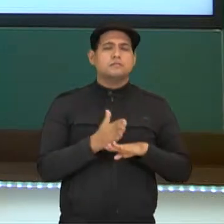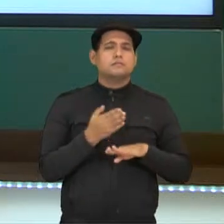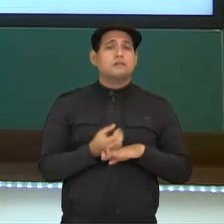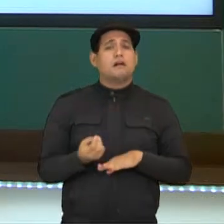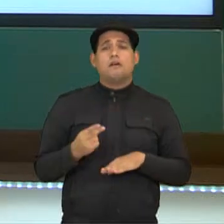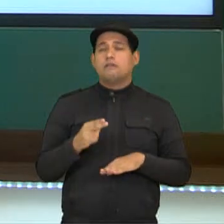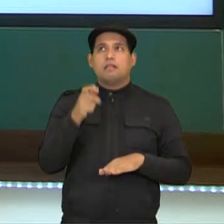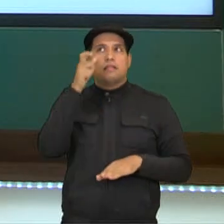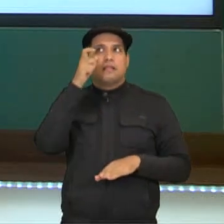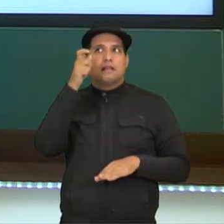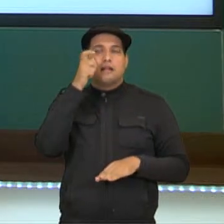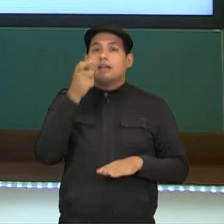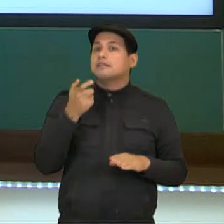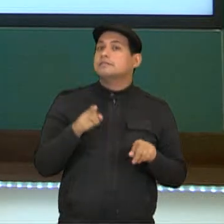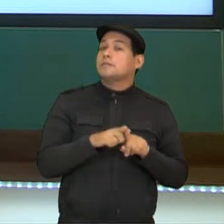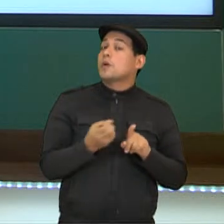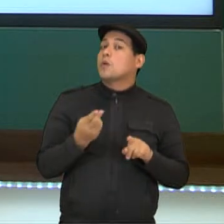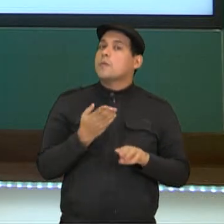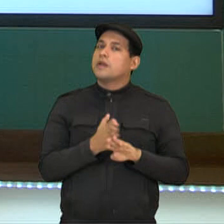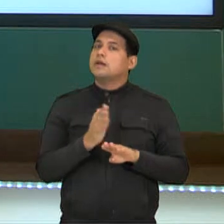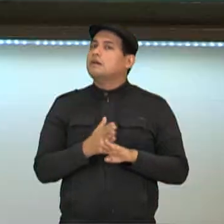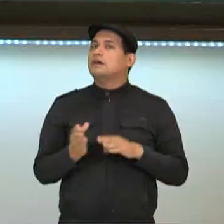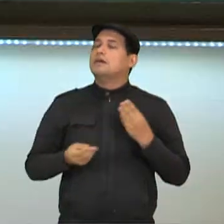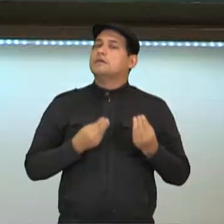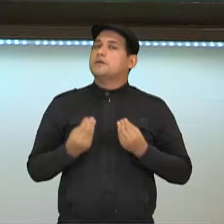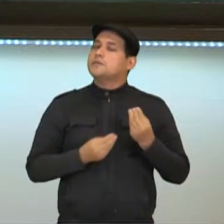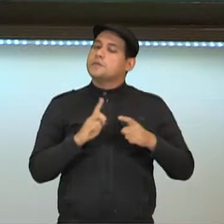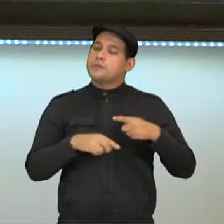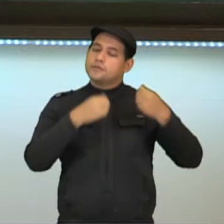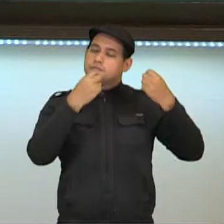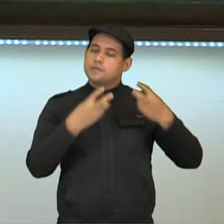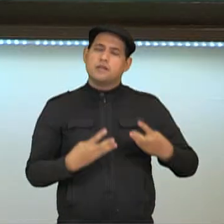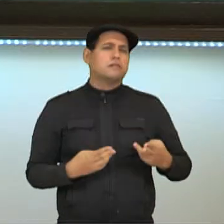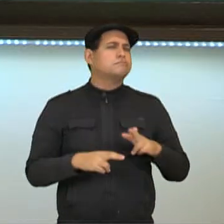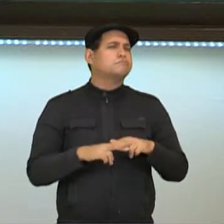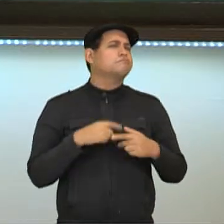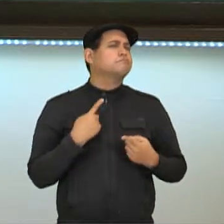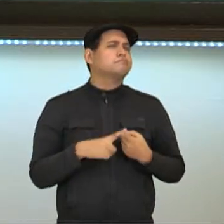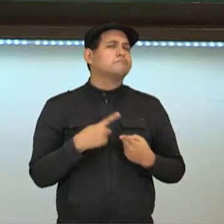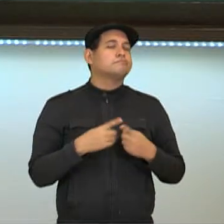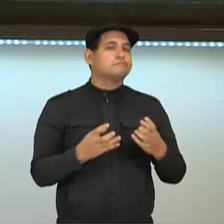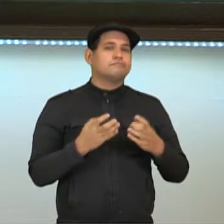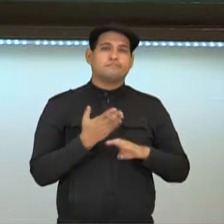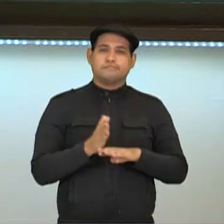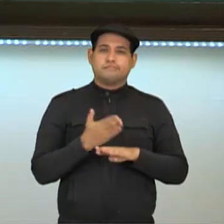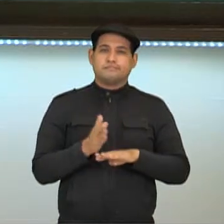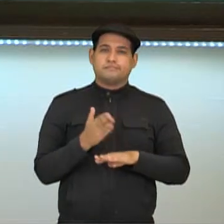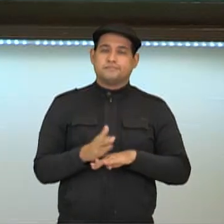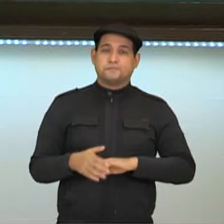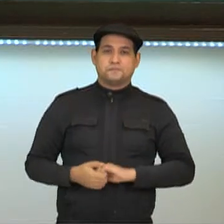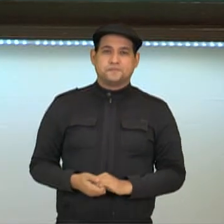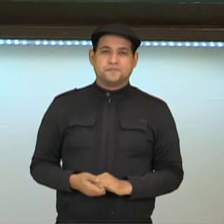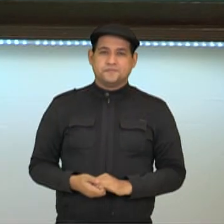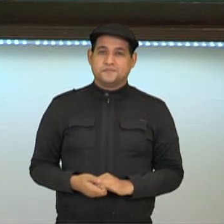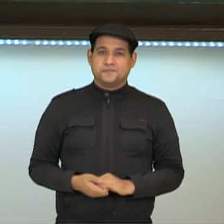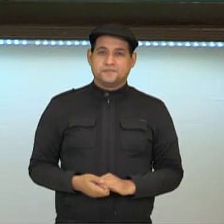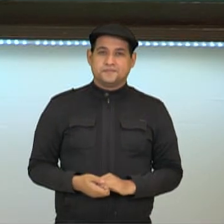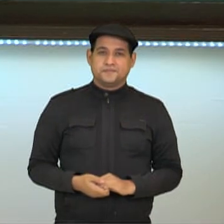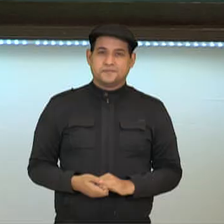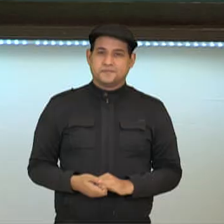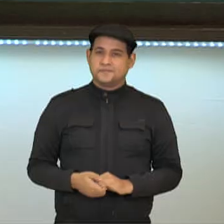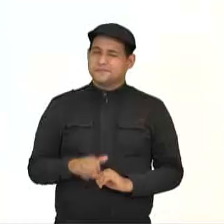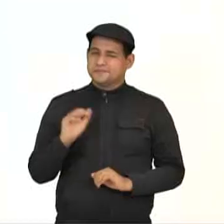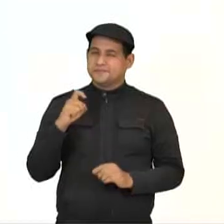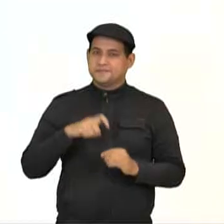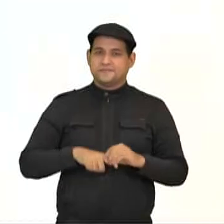ou vocês se interessam, ou praticam até, e justificar o porquê que você gostaria de praticar ou pratica essa modalidade.